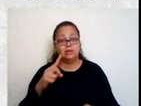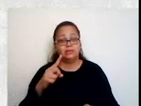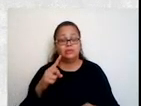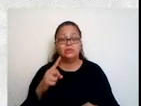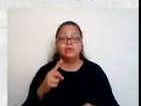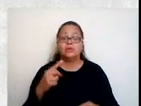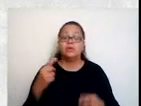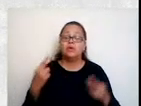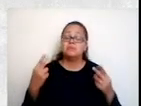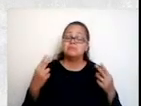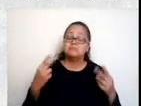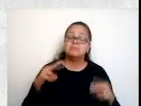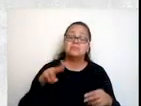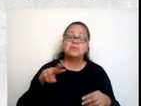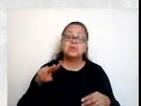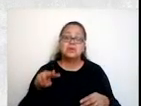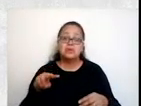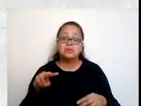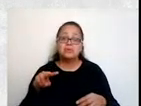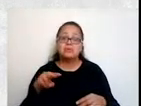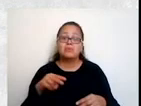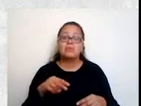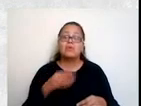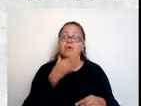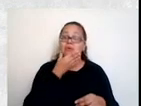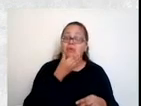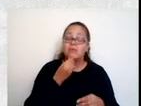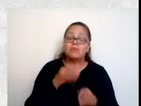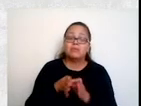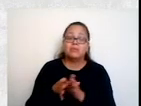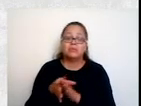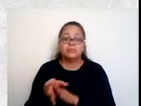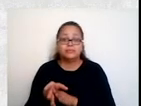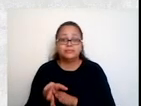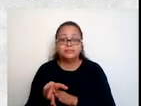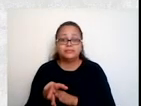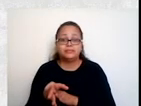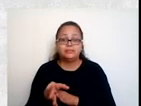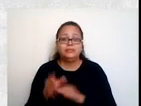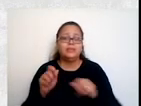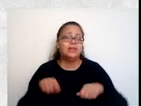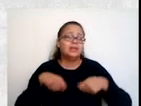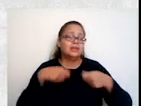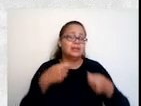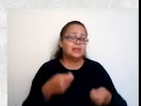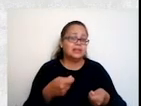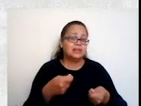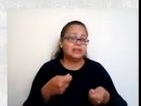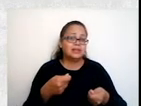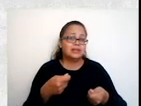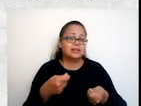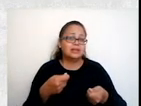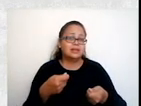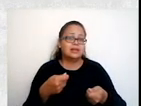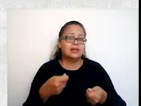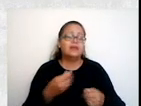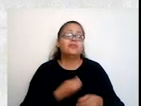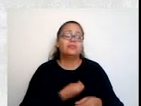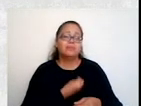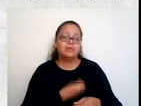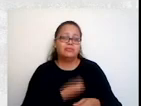Antônio Conselheiro, que previa a chegada, ele dava conforto para as pessoas, né? Ele previa a chegada de um reino